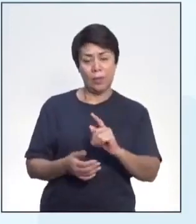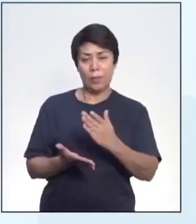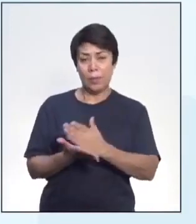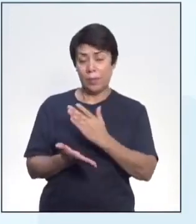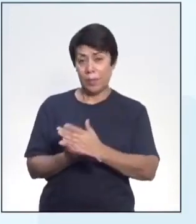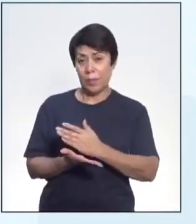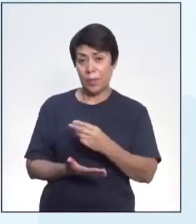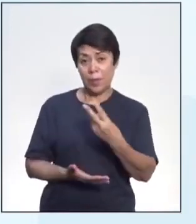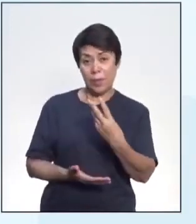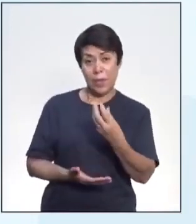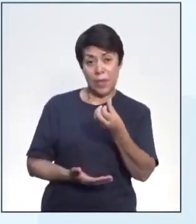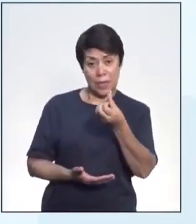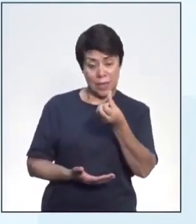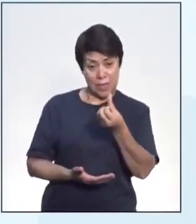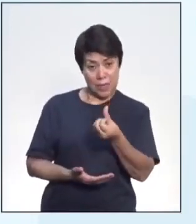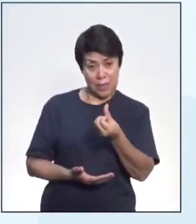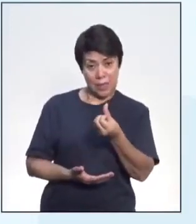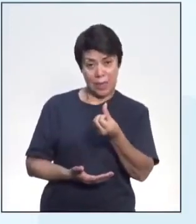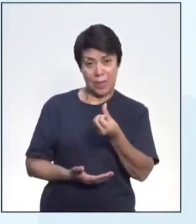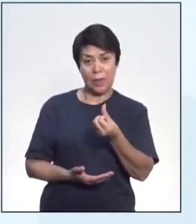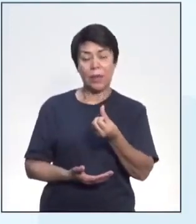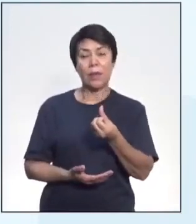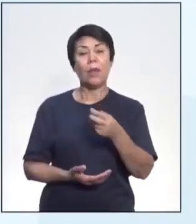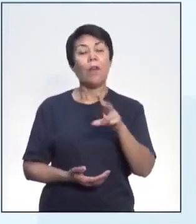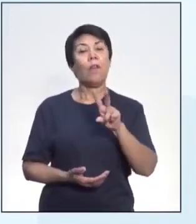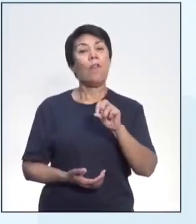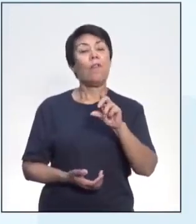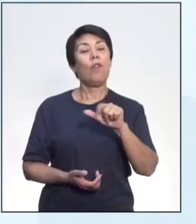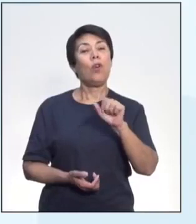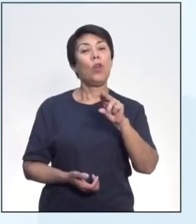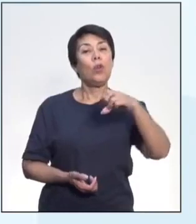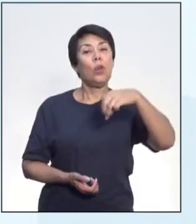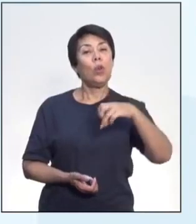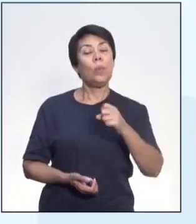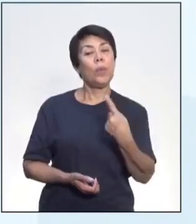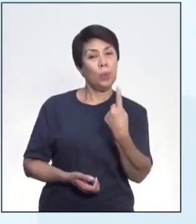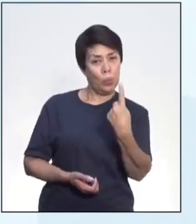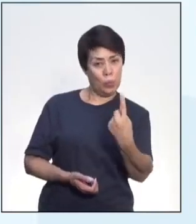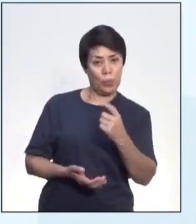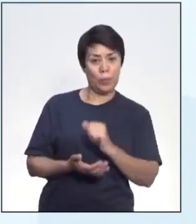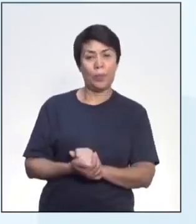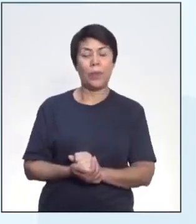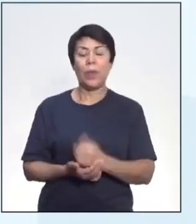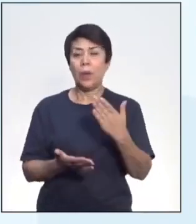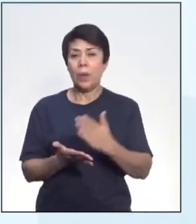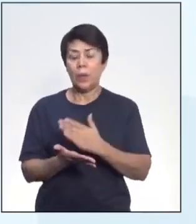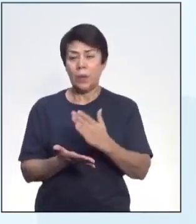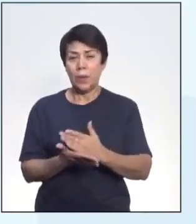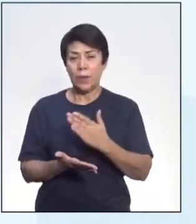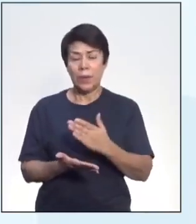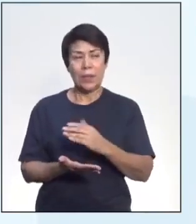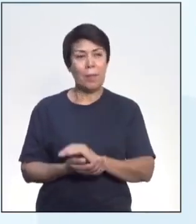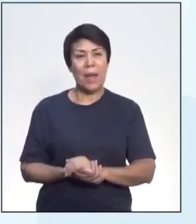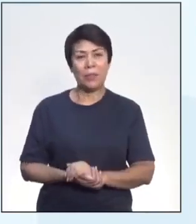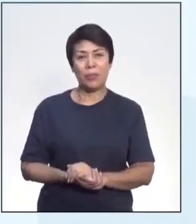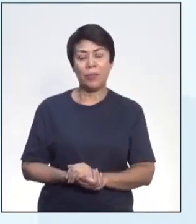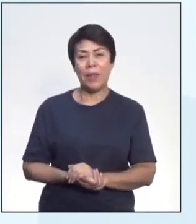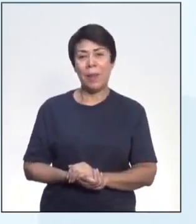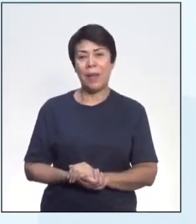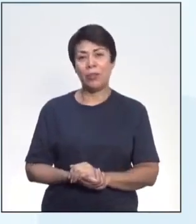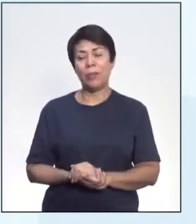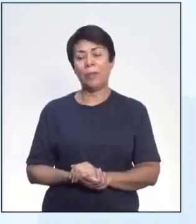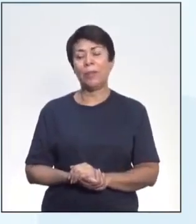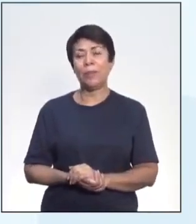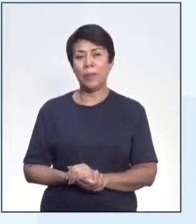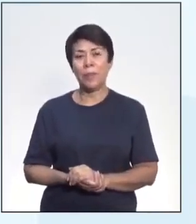do volume 1 de vocês. Se vocês pegarem um caderno, não der tempo de vocês procurarem lá,